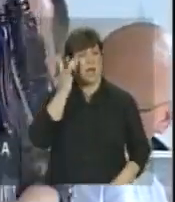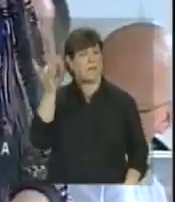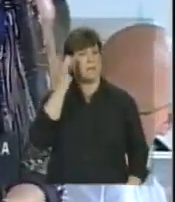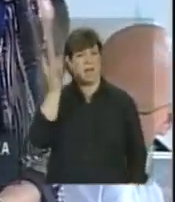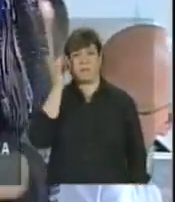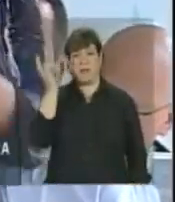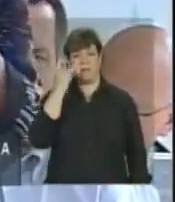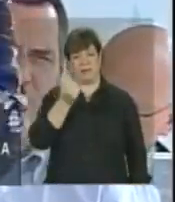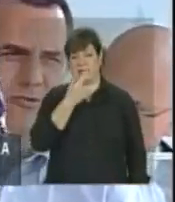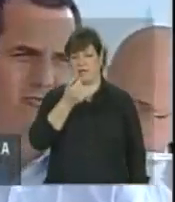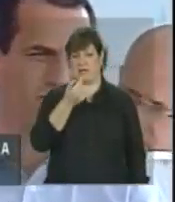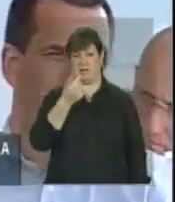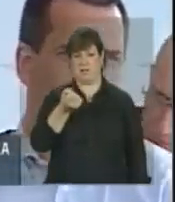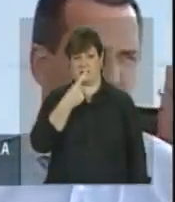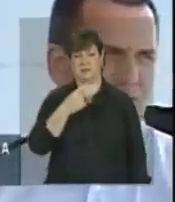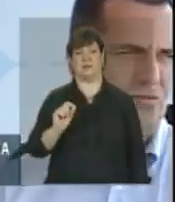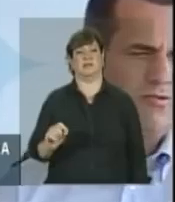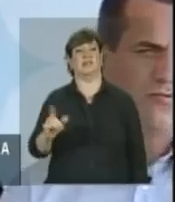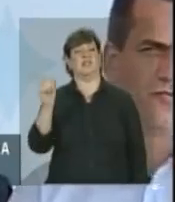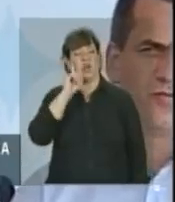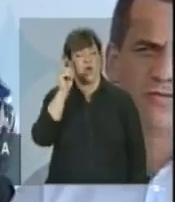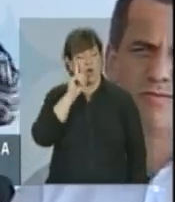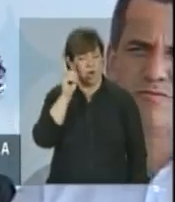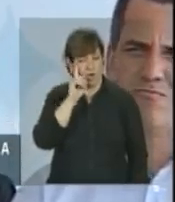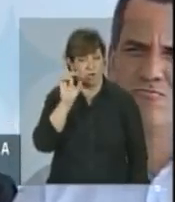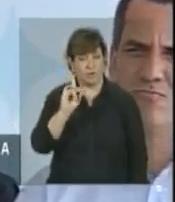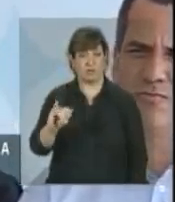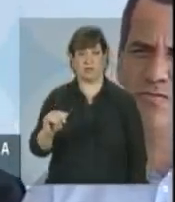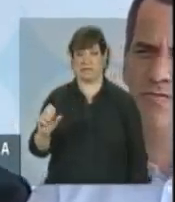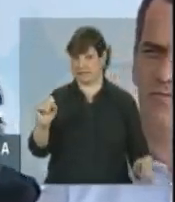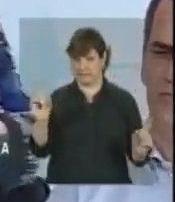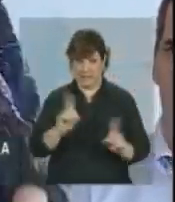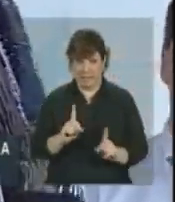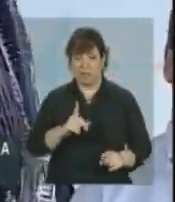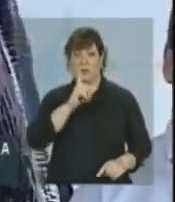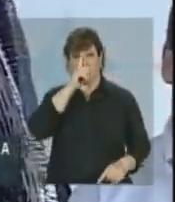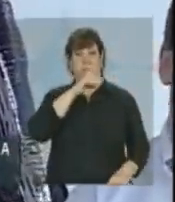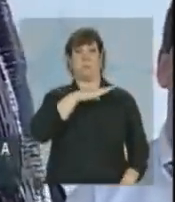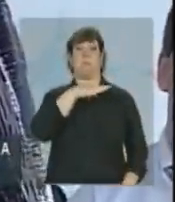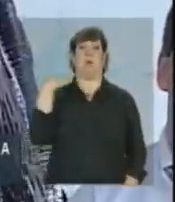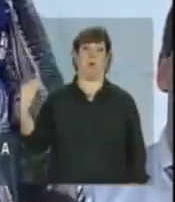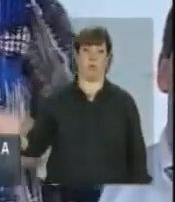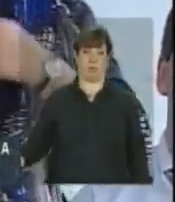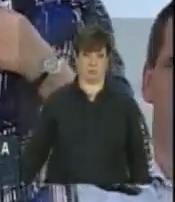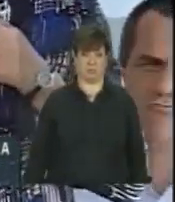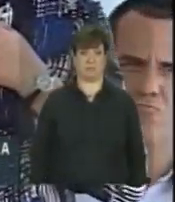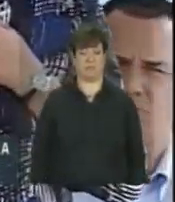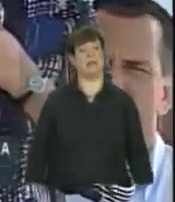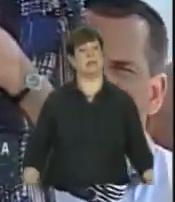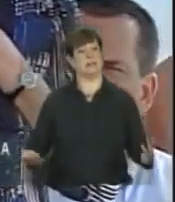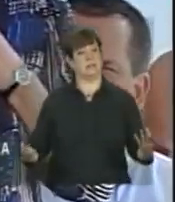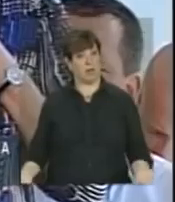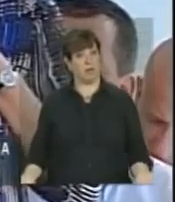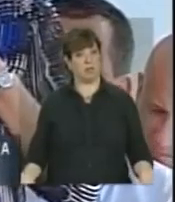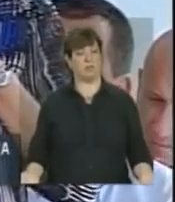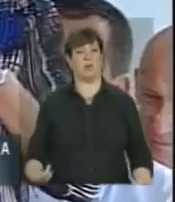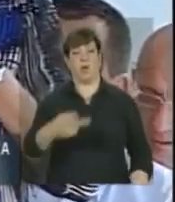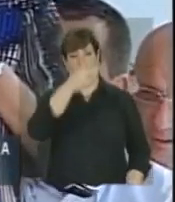santo dia, ou toma o remédio todo santo dia, ou corre risco de vida. Então, o